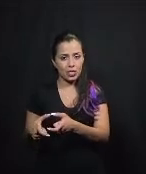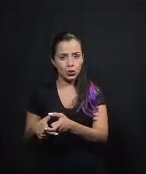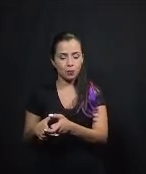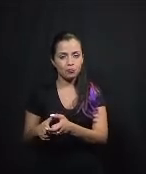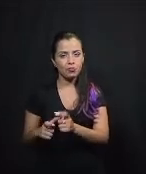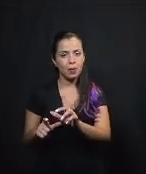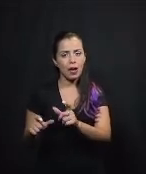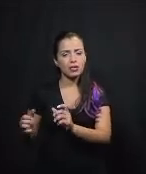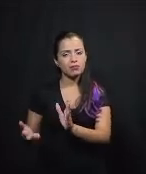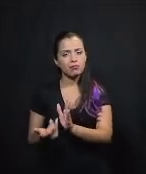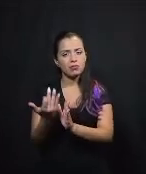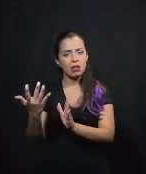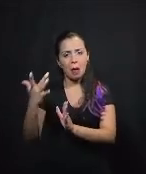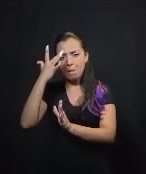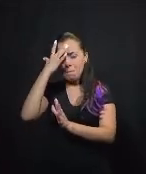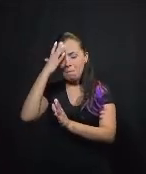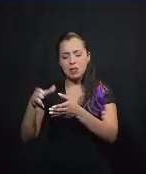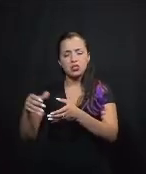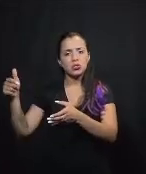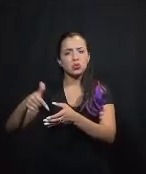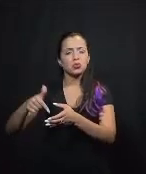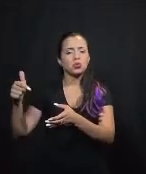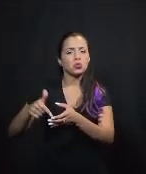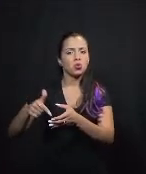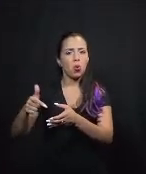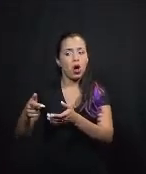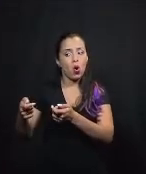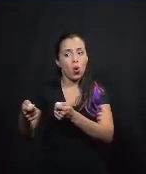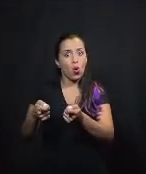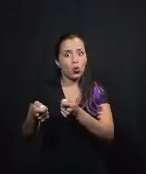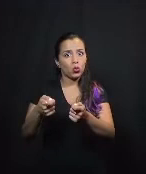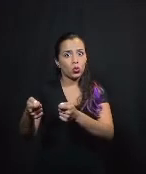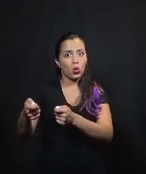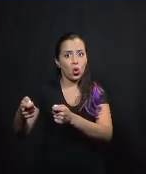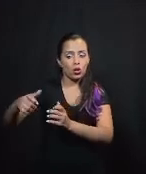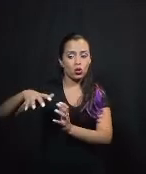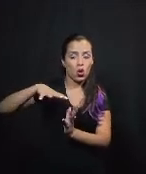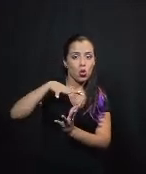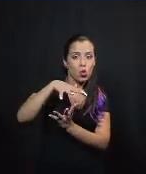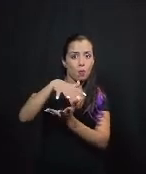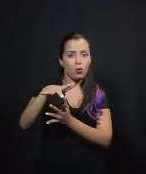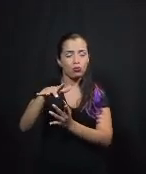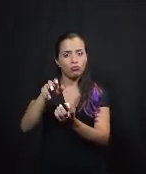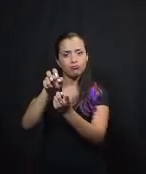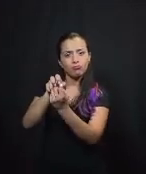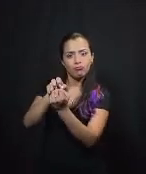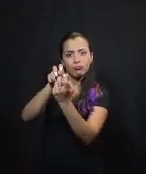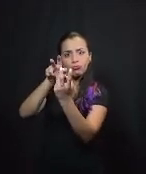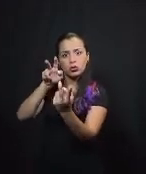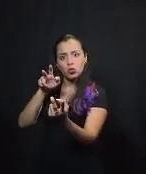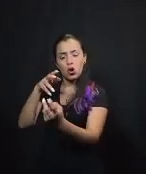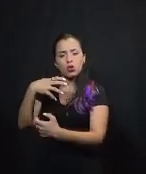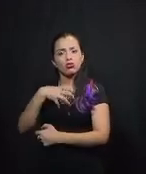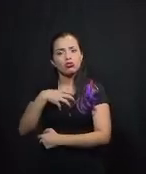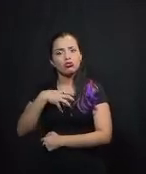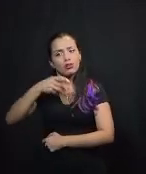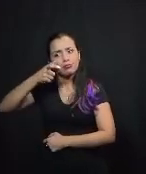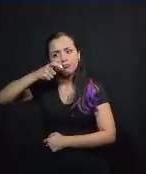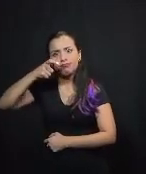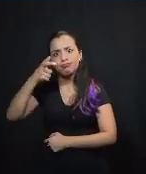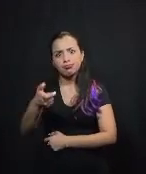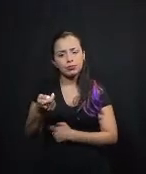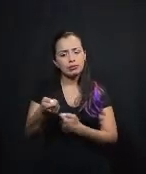essa gente que domina o mundo virtual com uma habilidade, com uma inteligência enorme, não